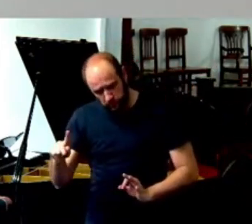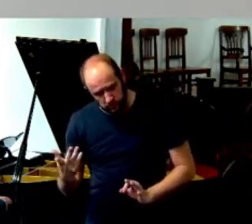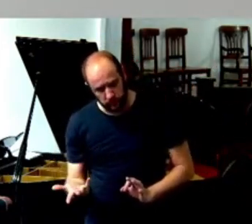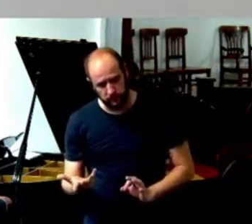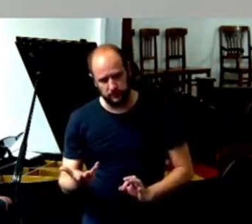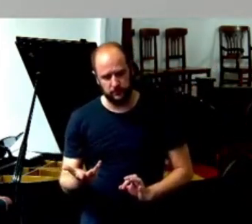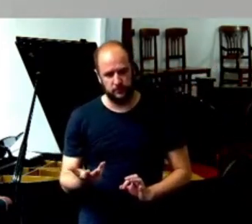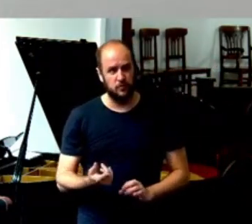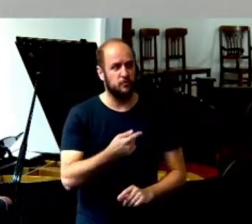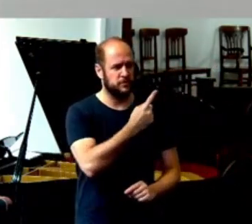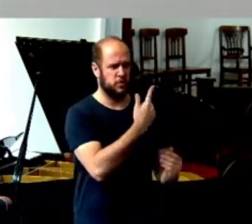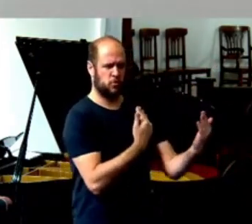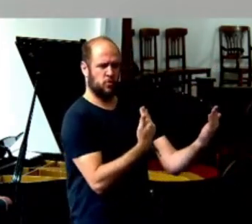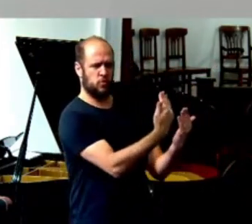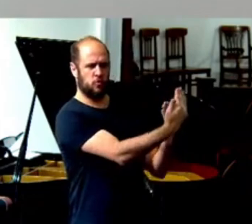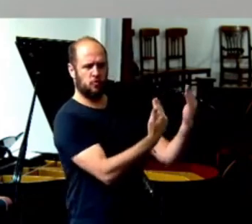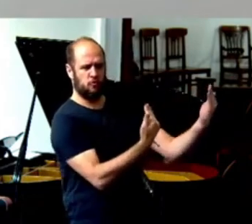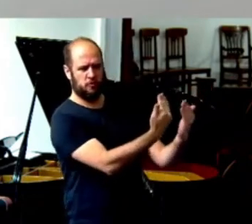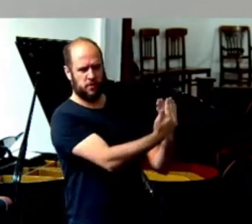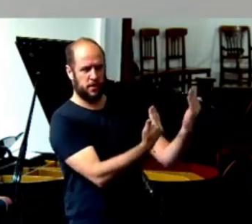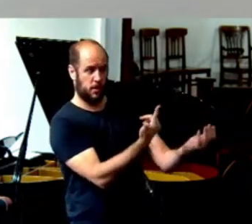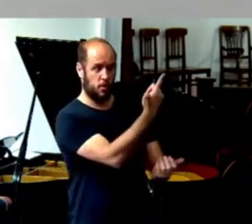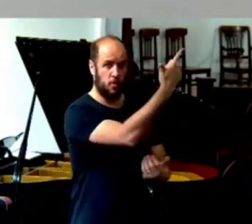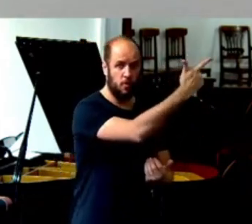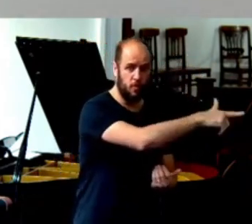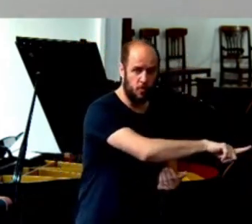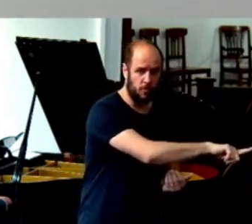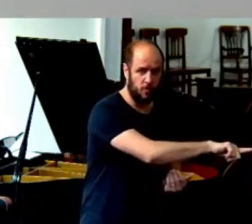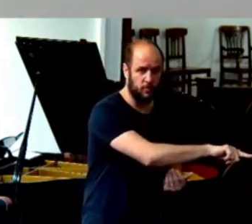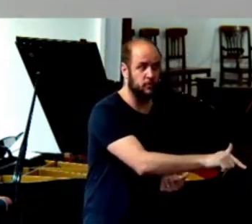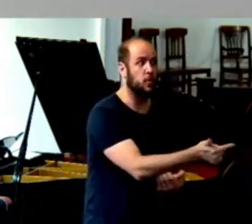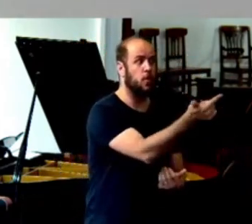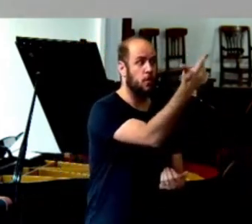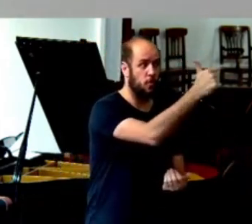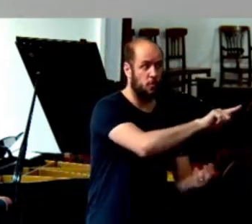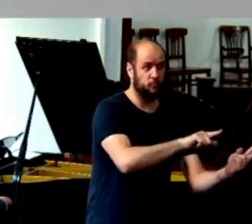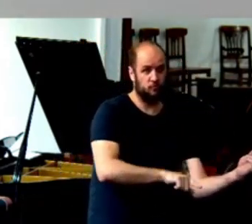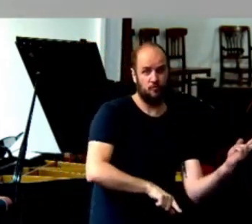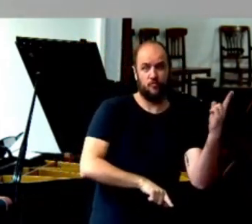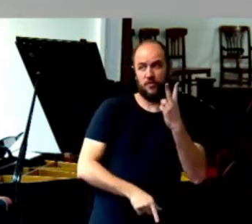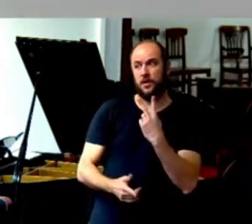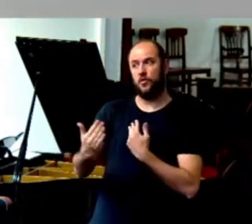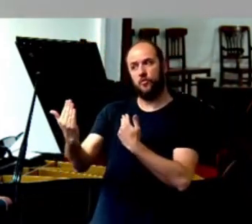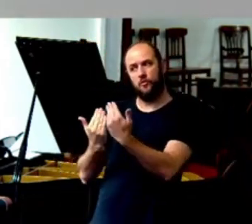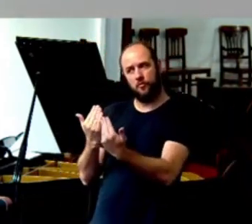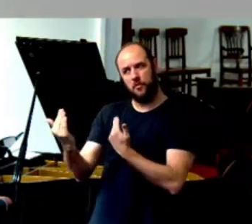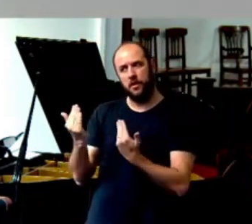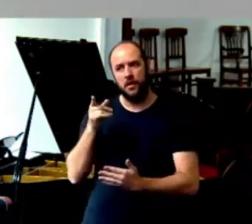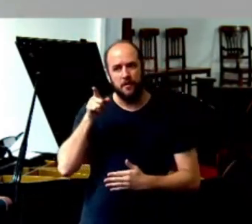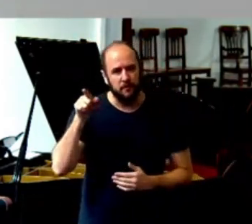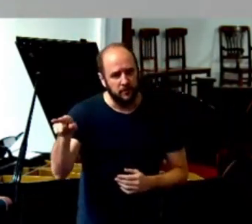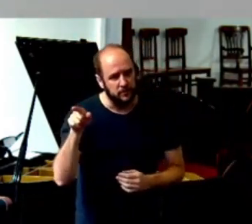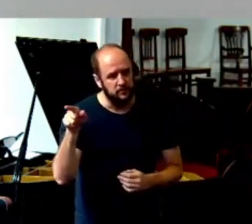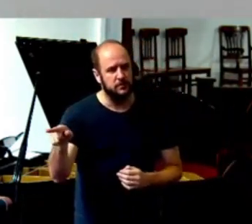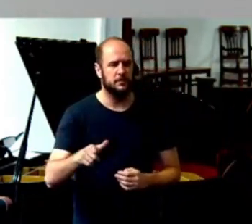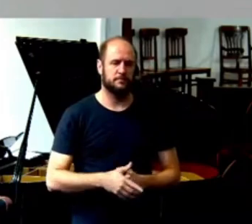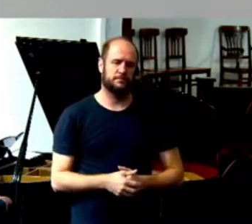que vocês tiverem medido, vocês também serão medidos.